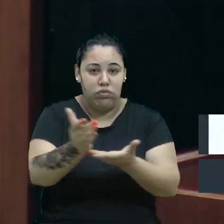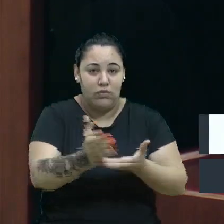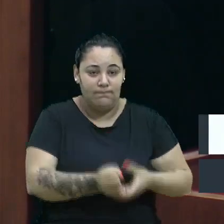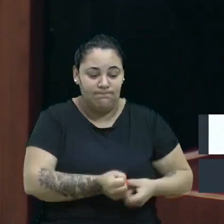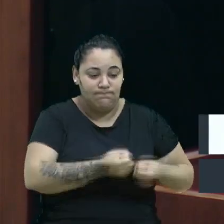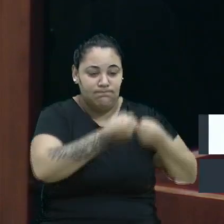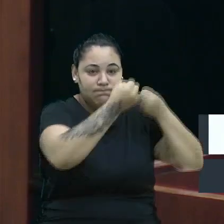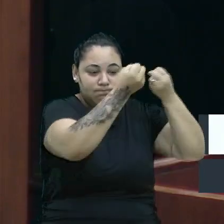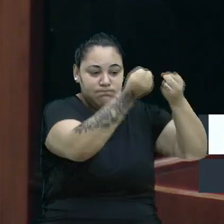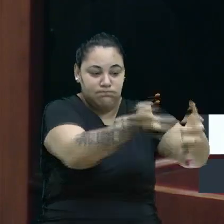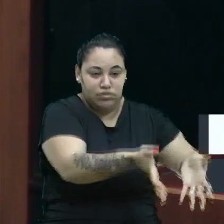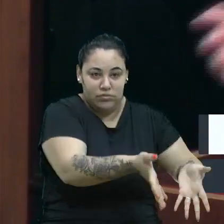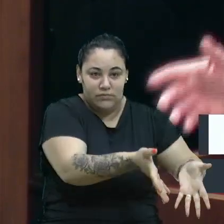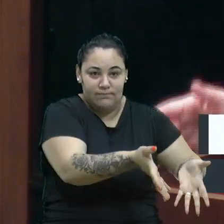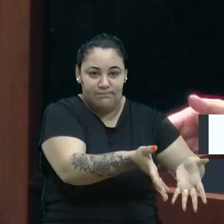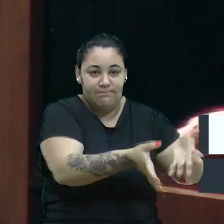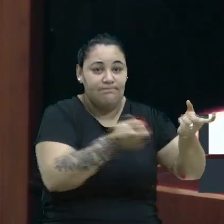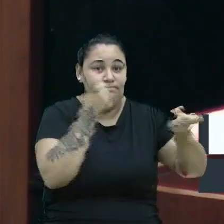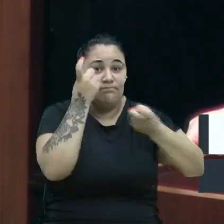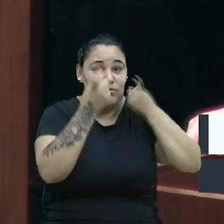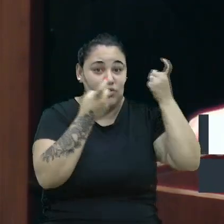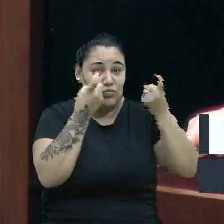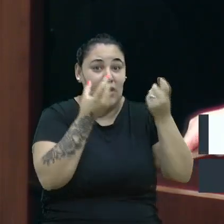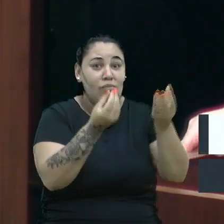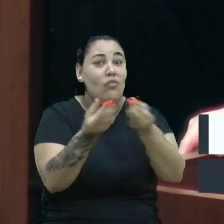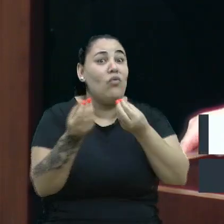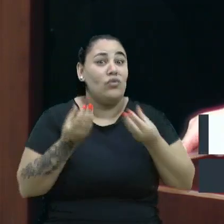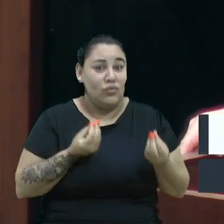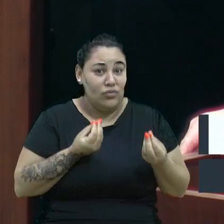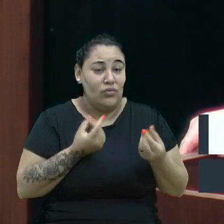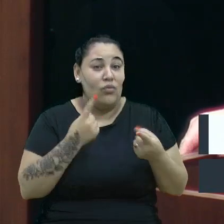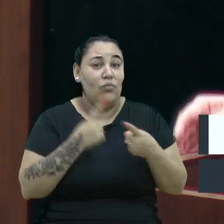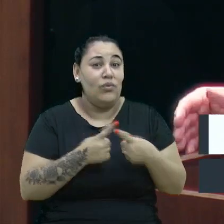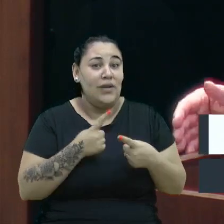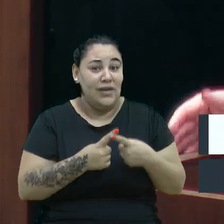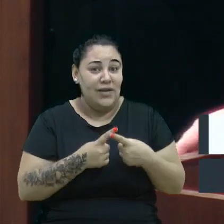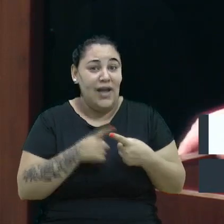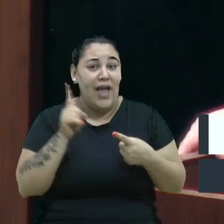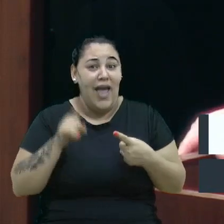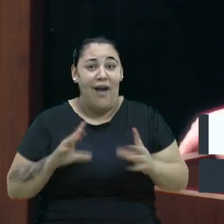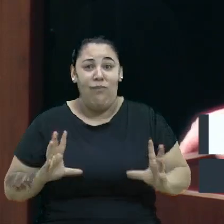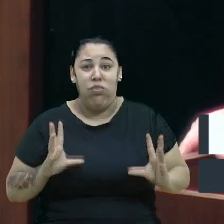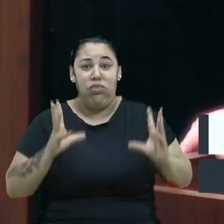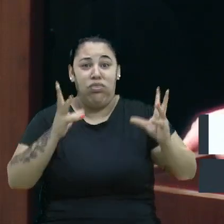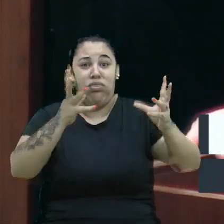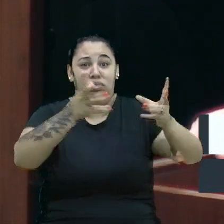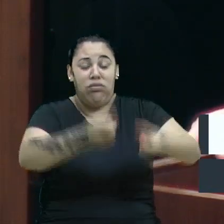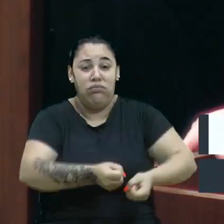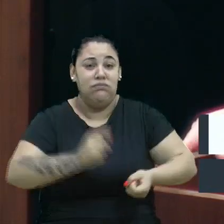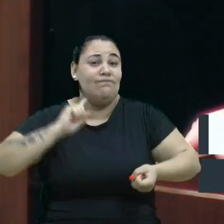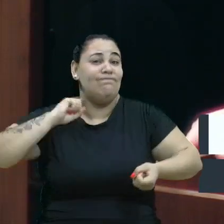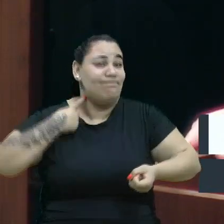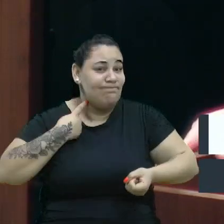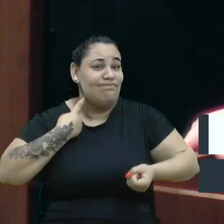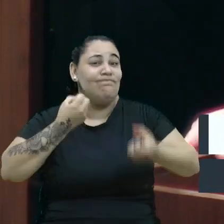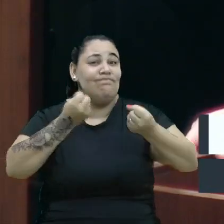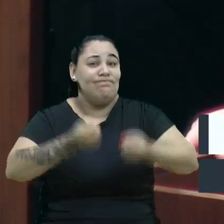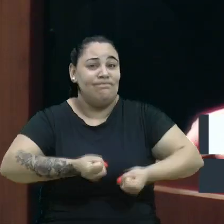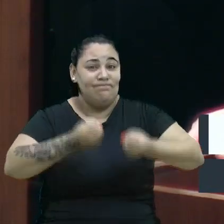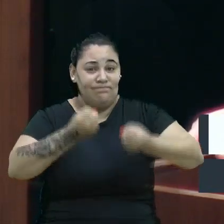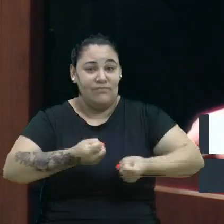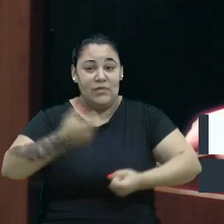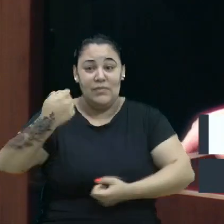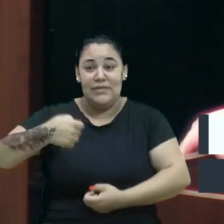isso nos preocupa bastante, né, porque é um volume muito grande de lixo, necessita